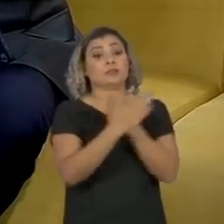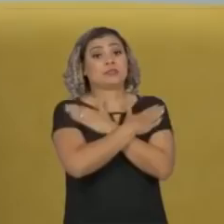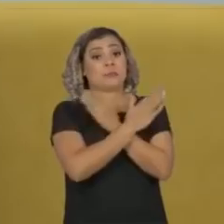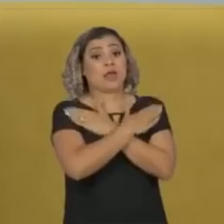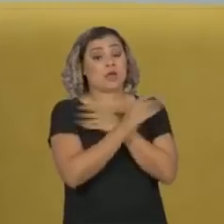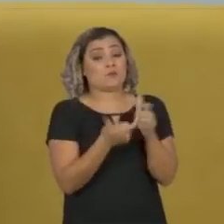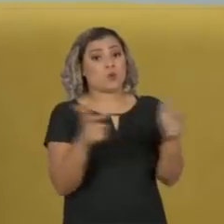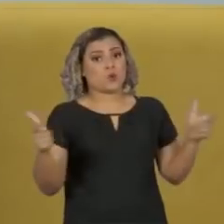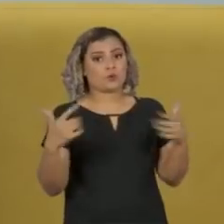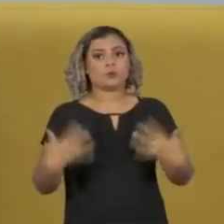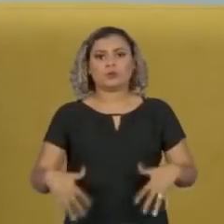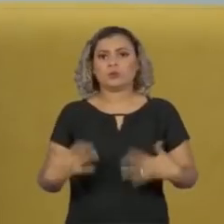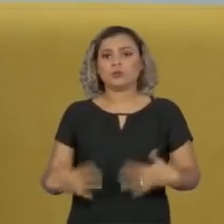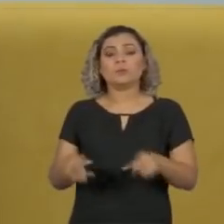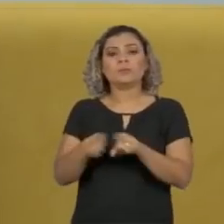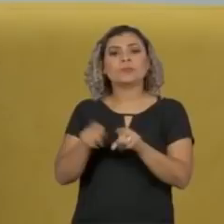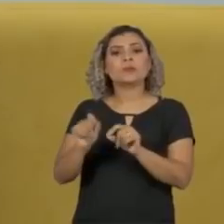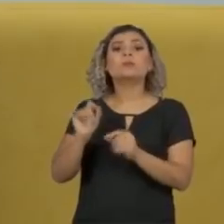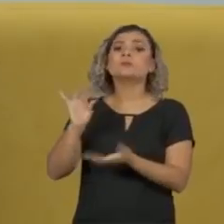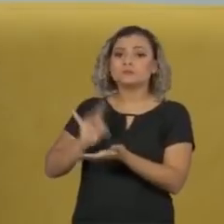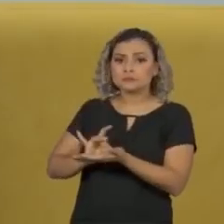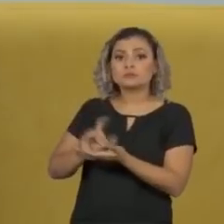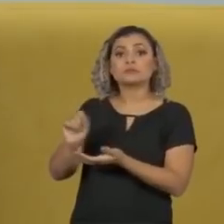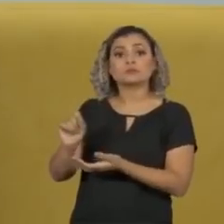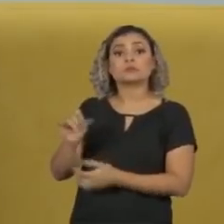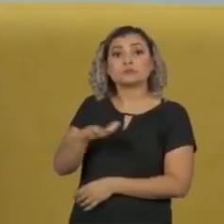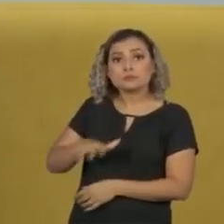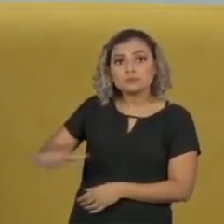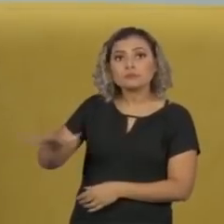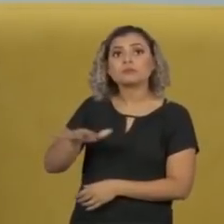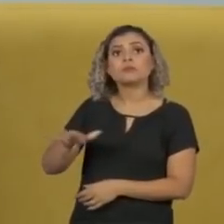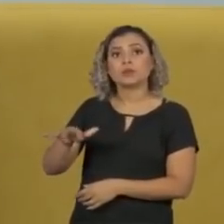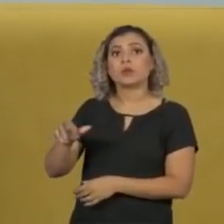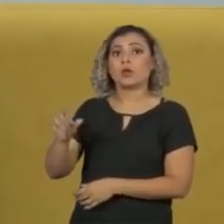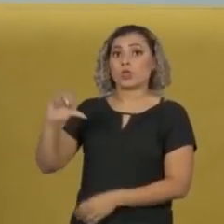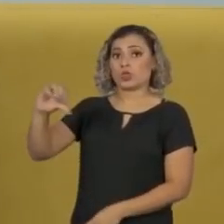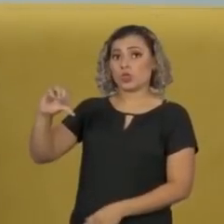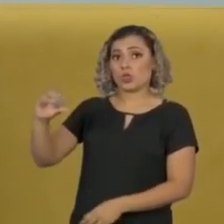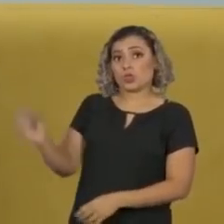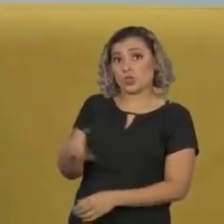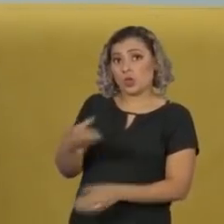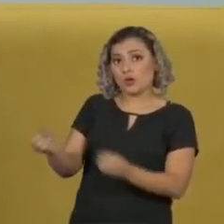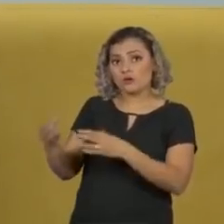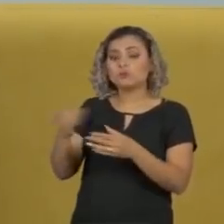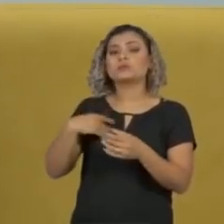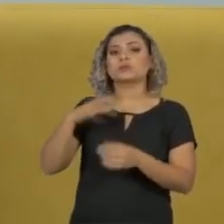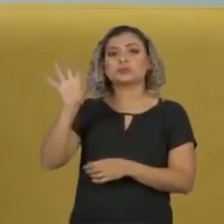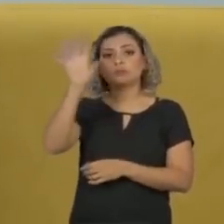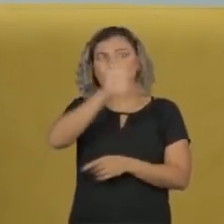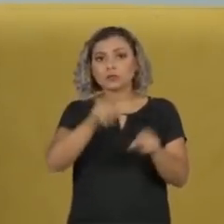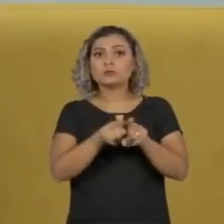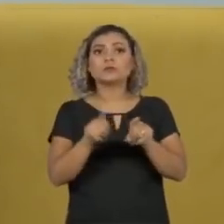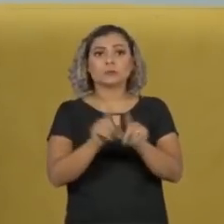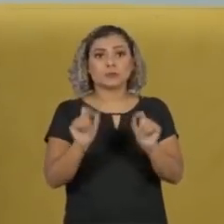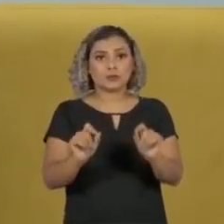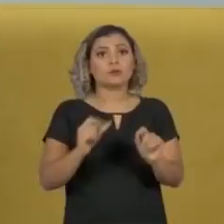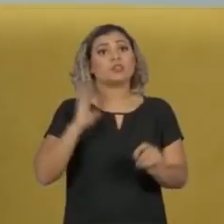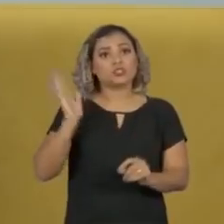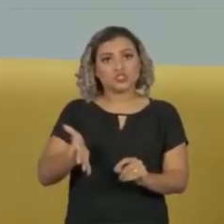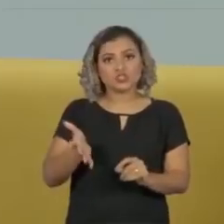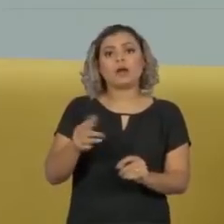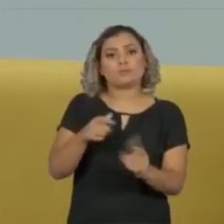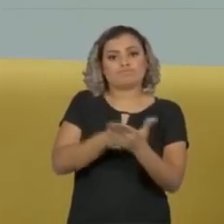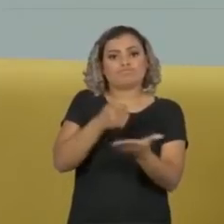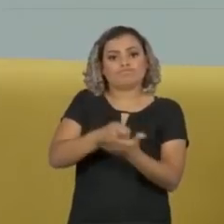desempregados. Começa hoje a valer o uso da placa do Mercosul para veículos novos em todo o país. Carros já emplacados estão fora da